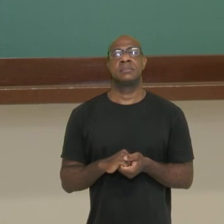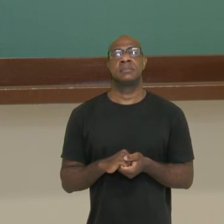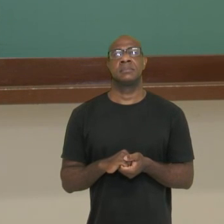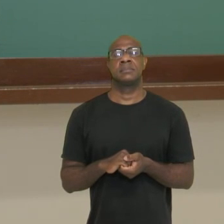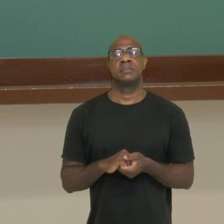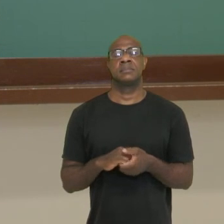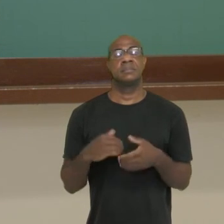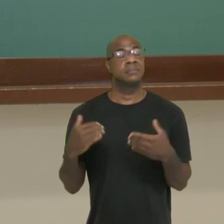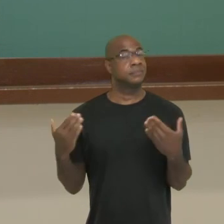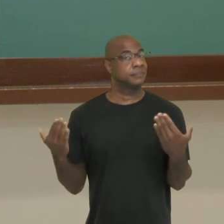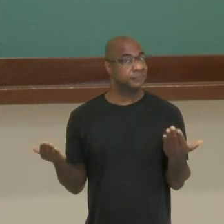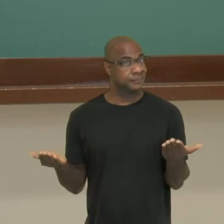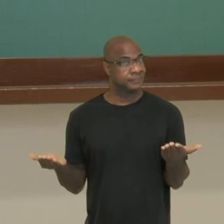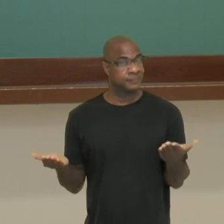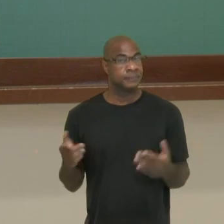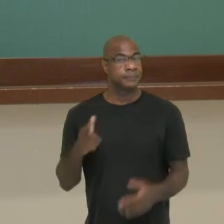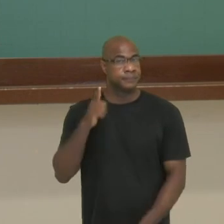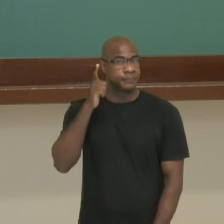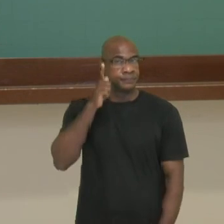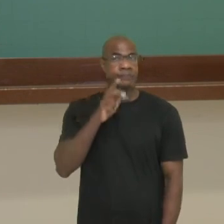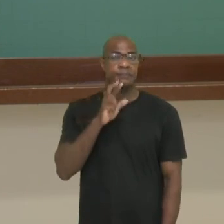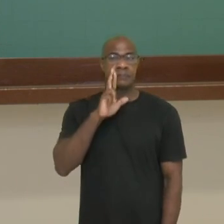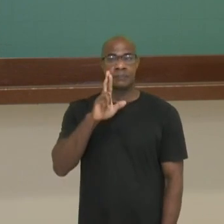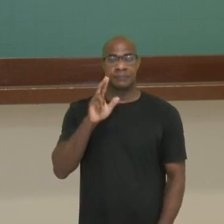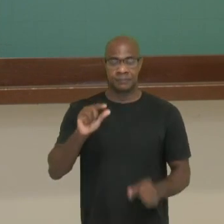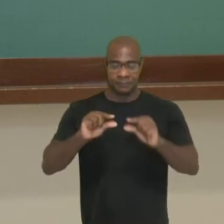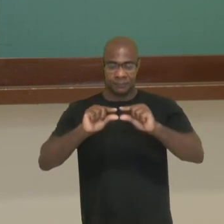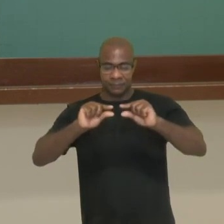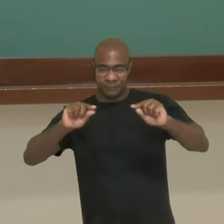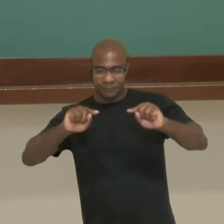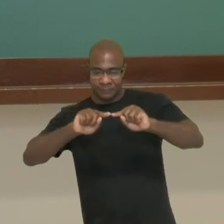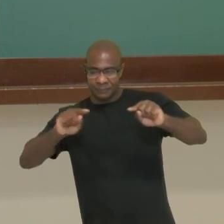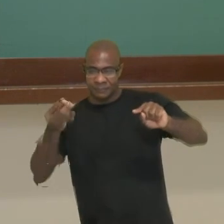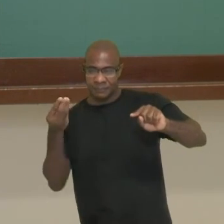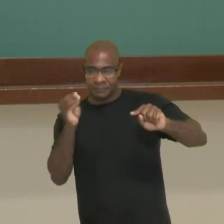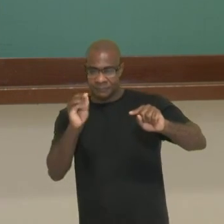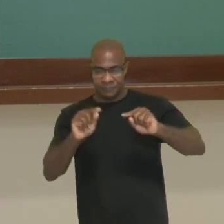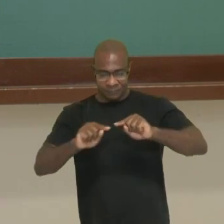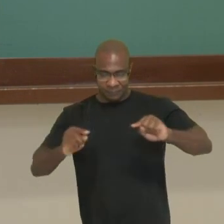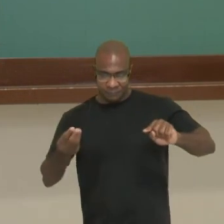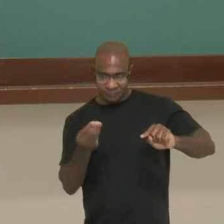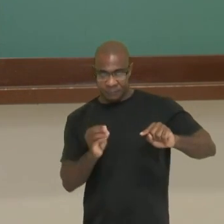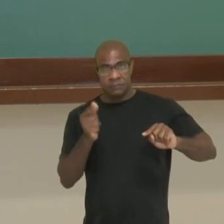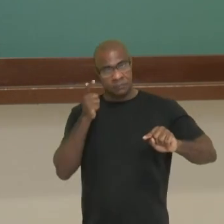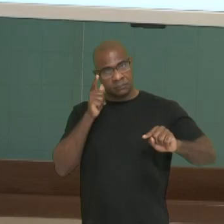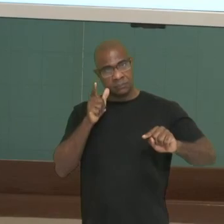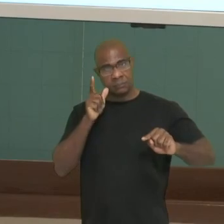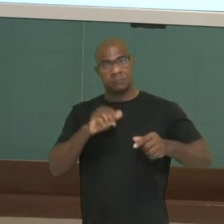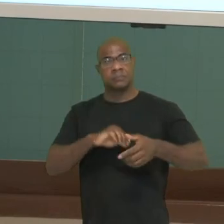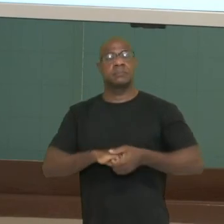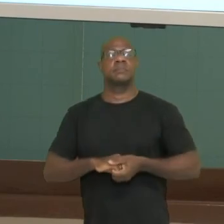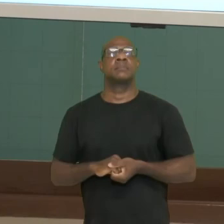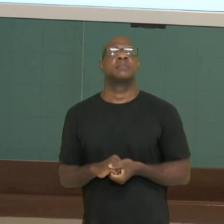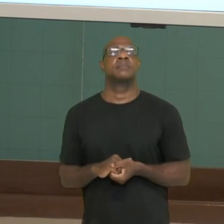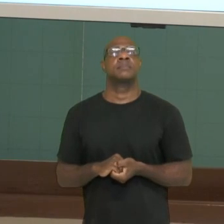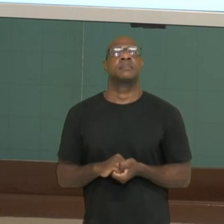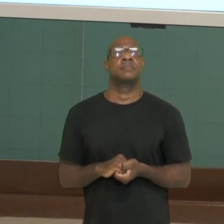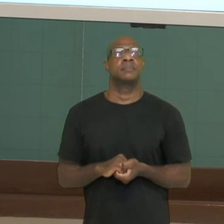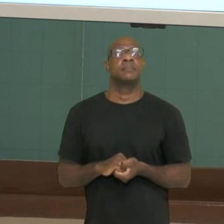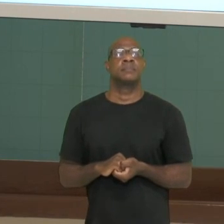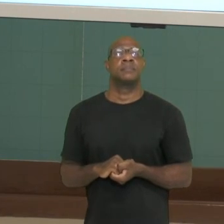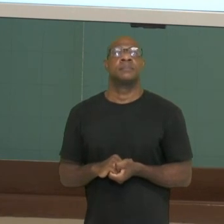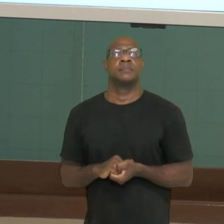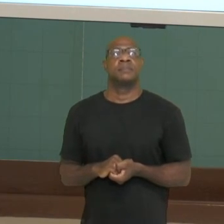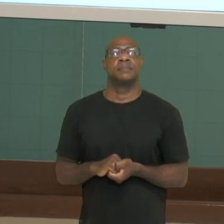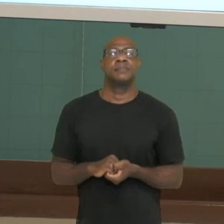E aí, nono ano, conseguiram preencher esses espaços aqui? Vamos à resposta. Então,